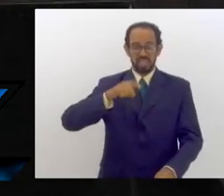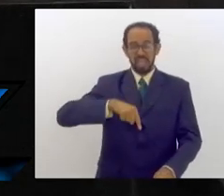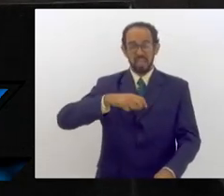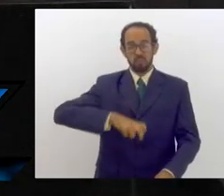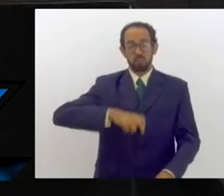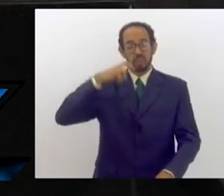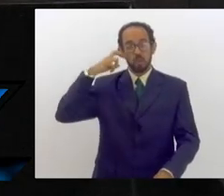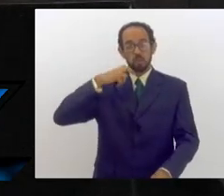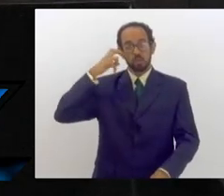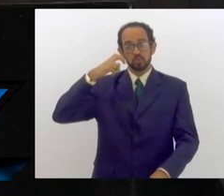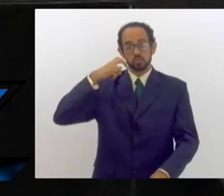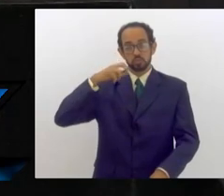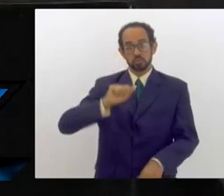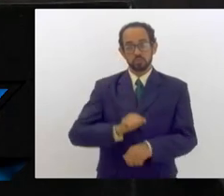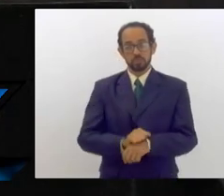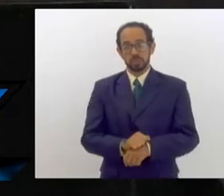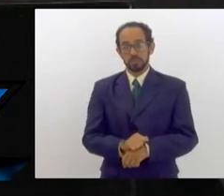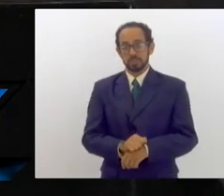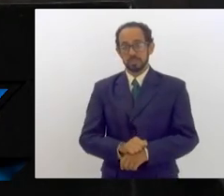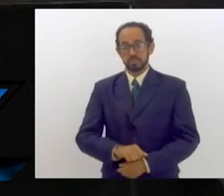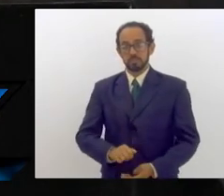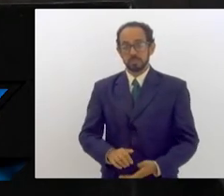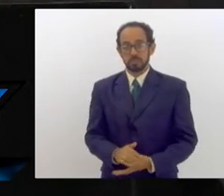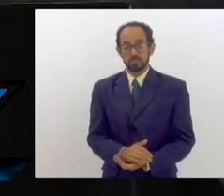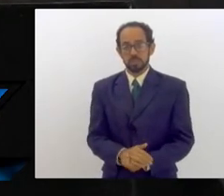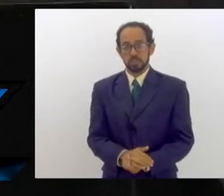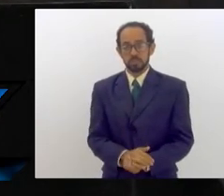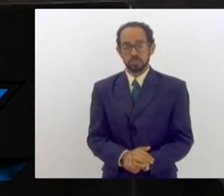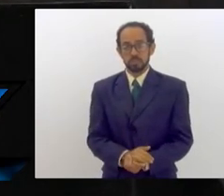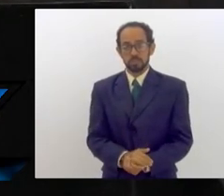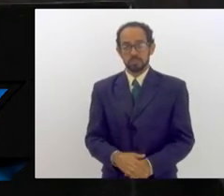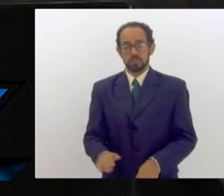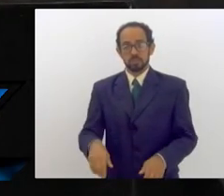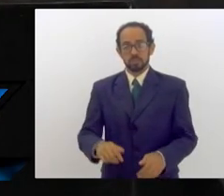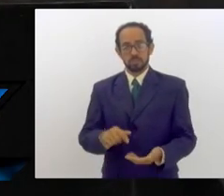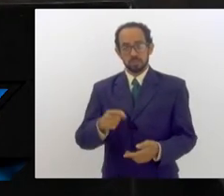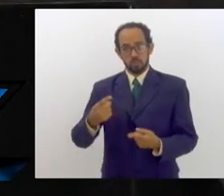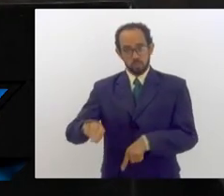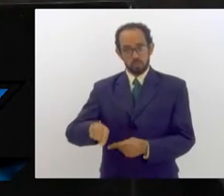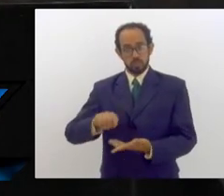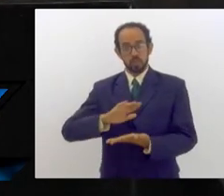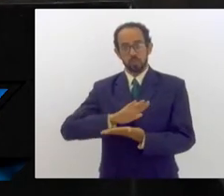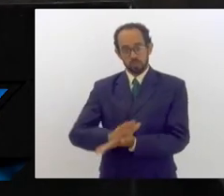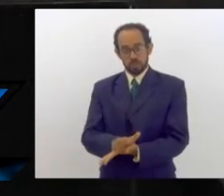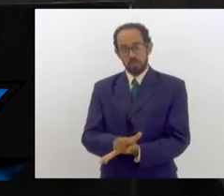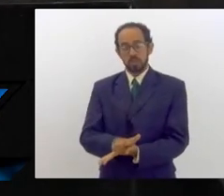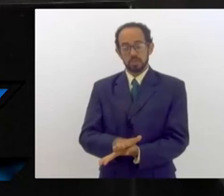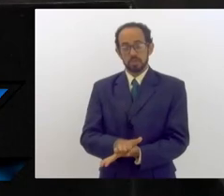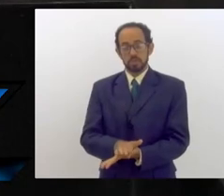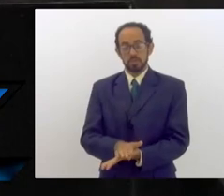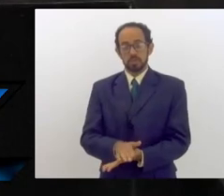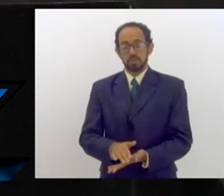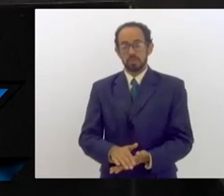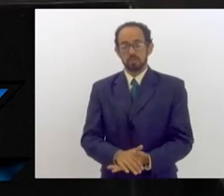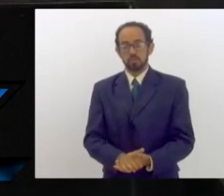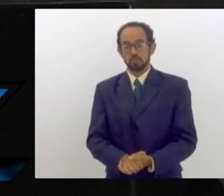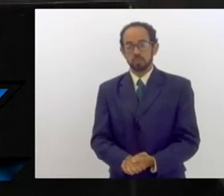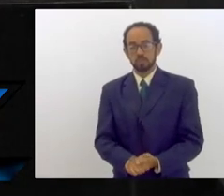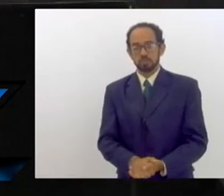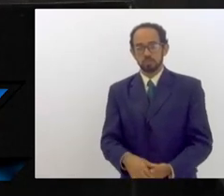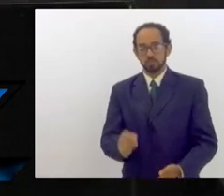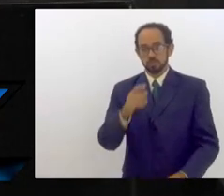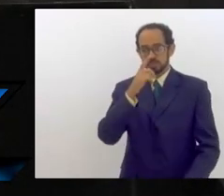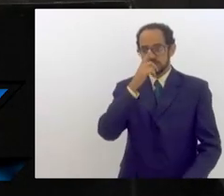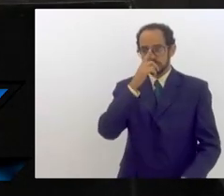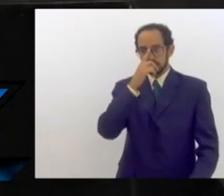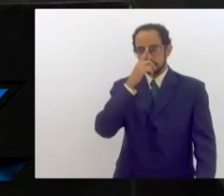que na condição de presidente da Comissão de combate às discriminações que incluem inclusive Além da questão racial da